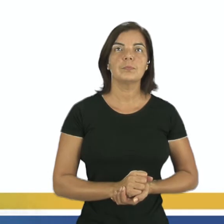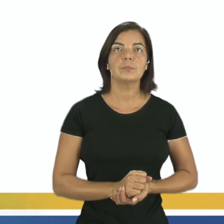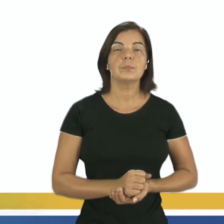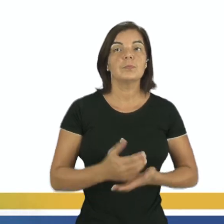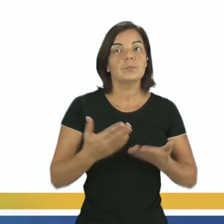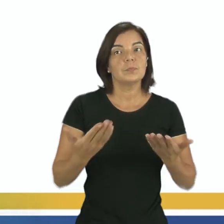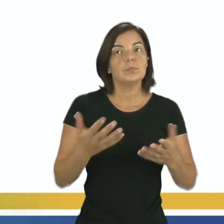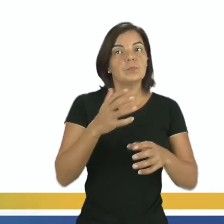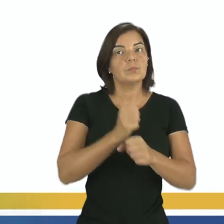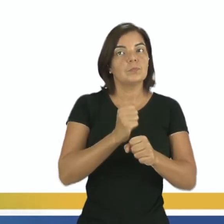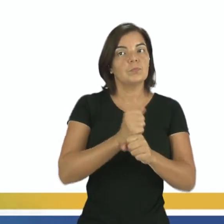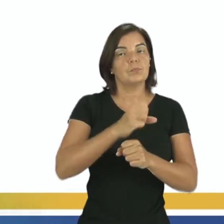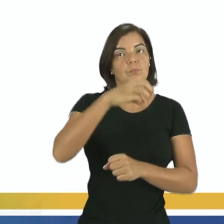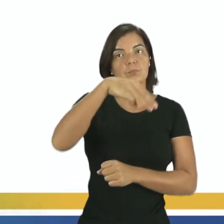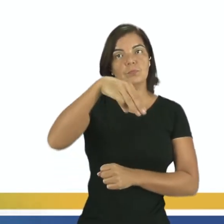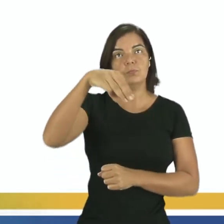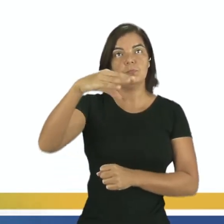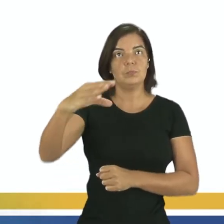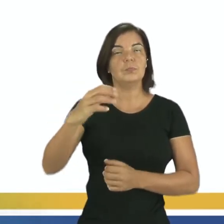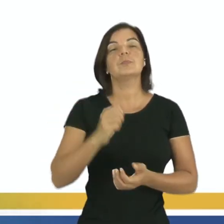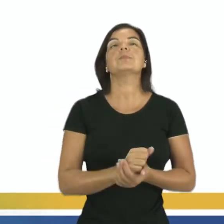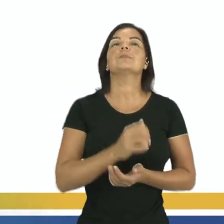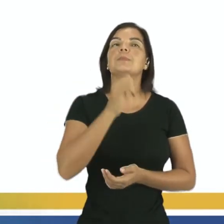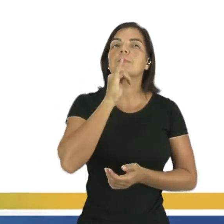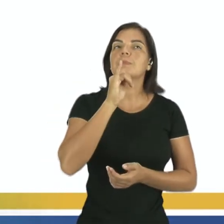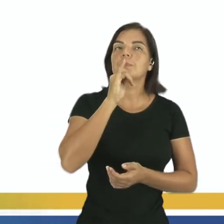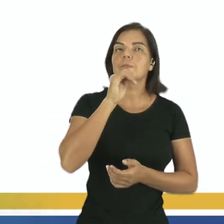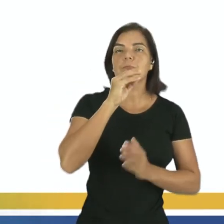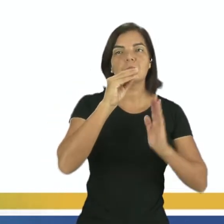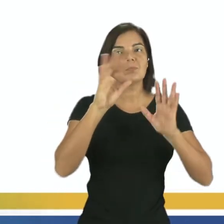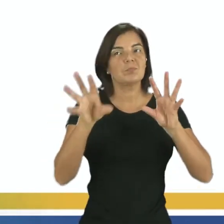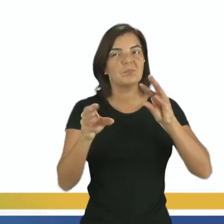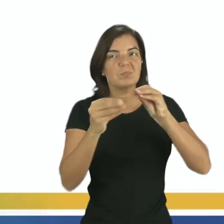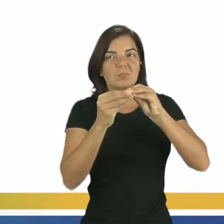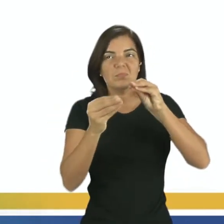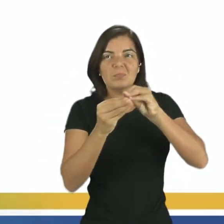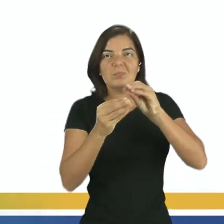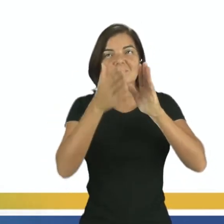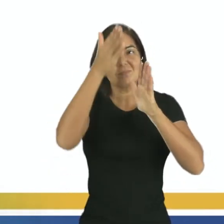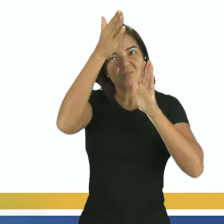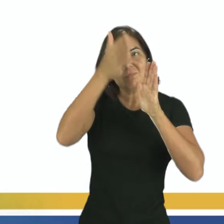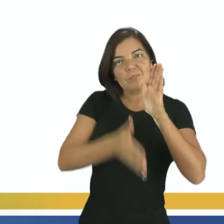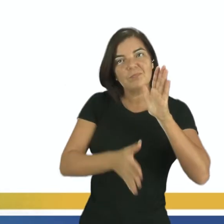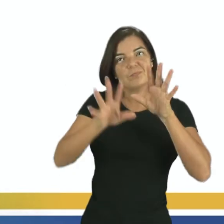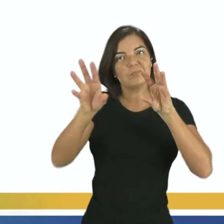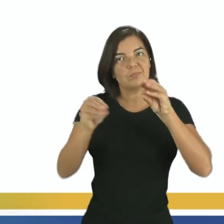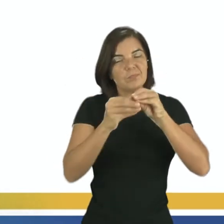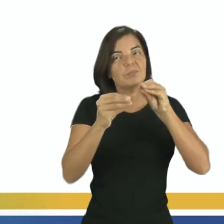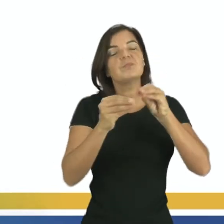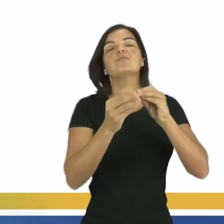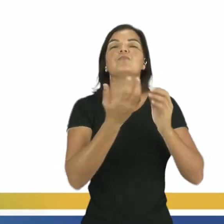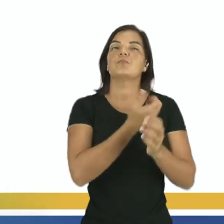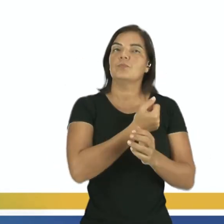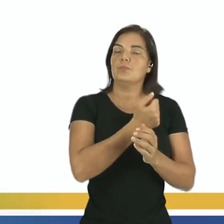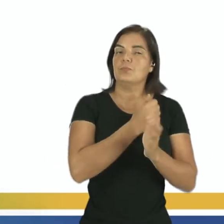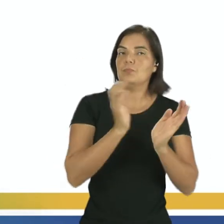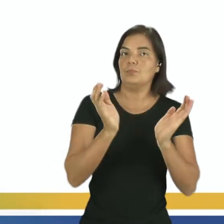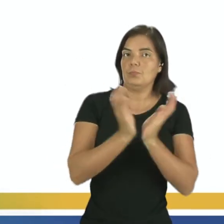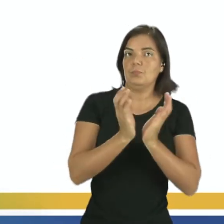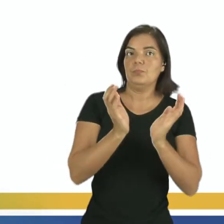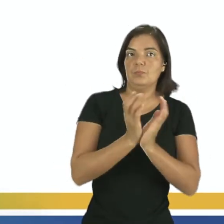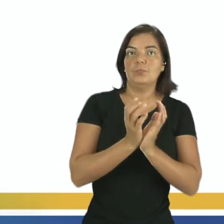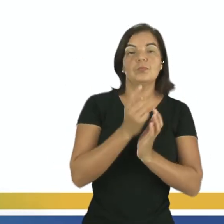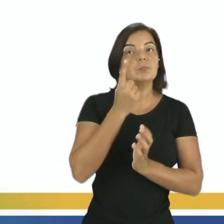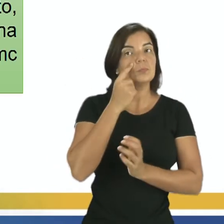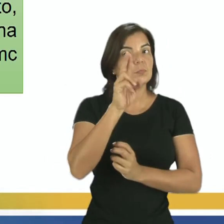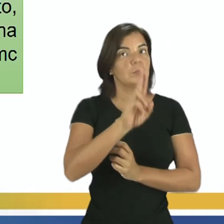Então o cálculo do MMC. Aquela ferramenta de decomposição simultânea, né, prima de números, de um conjunto de números,